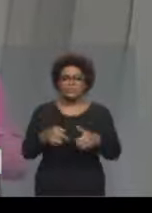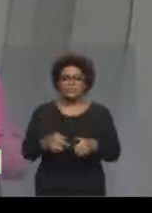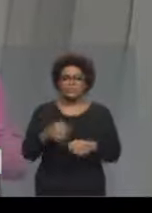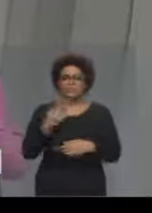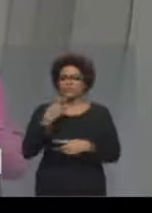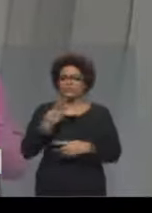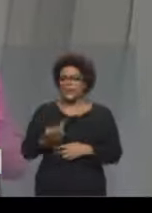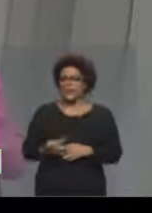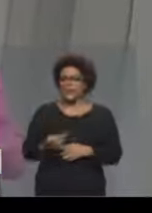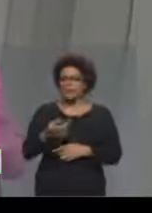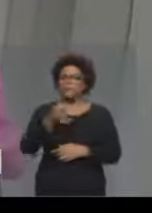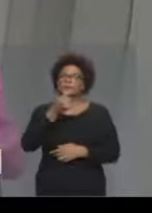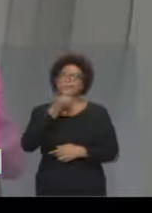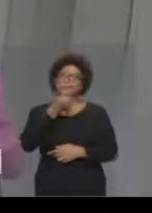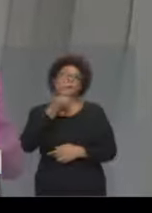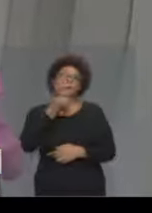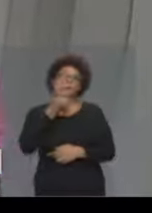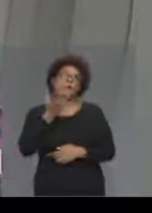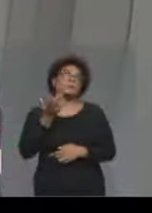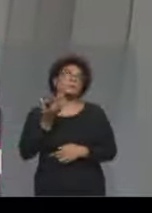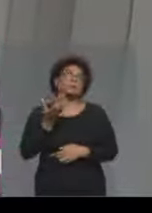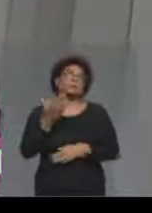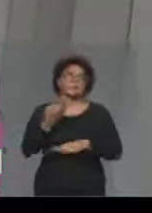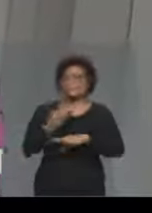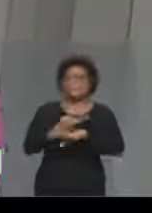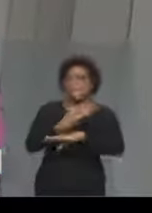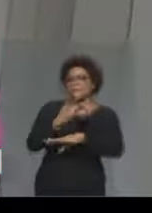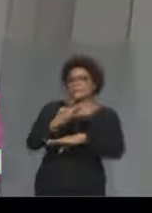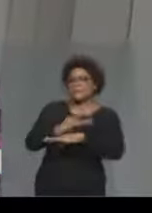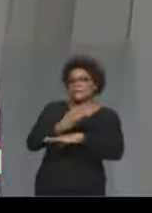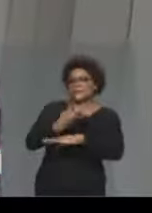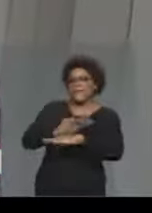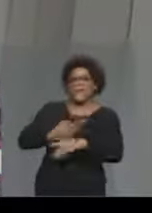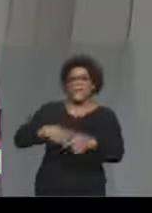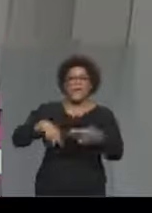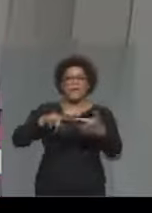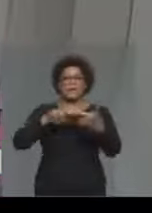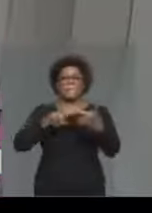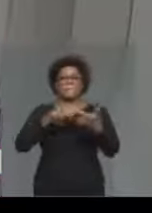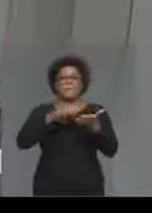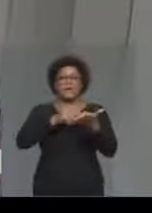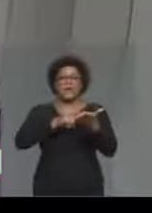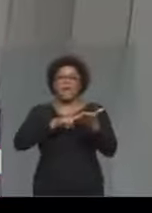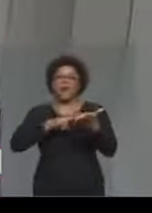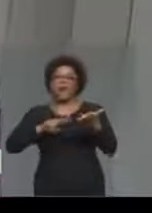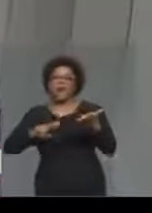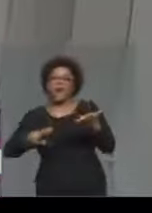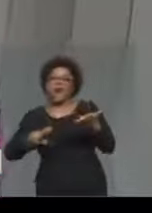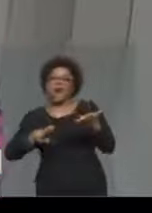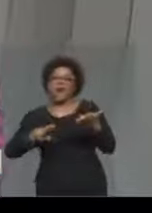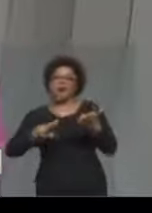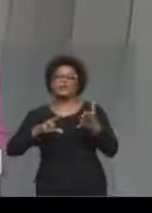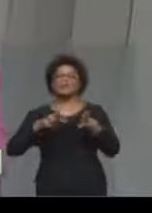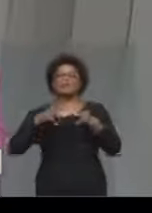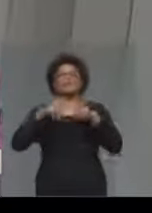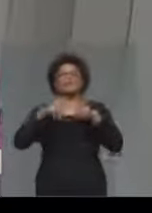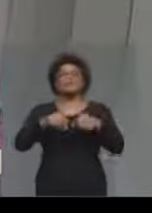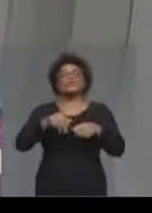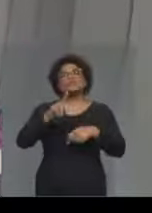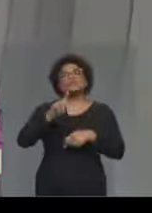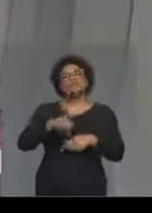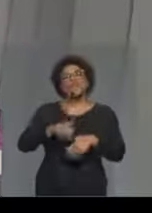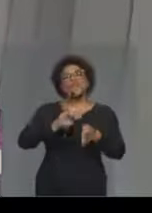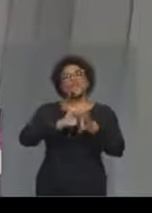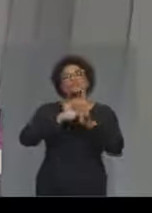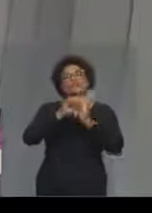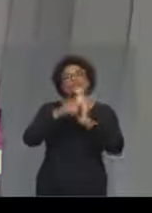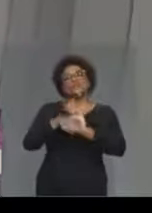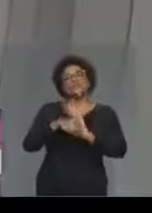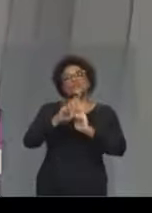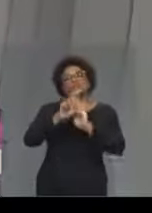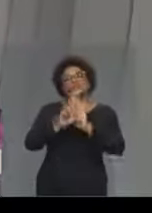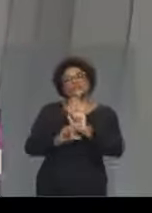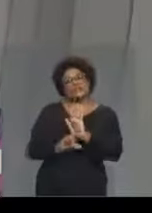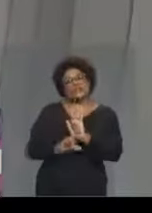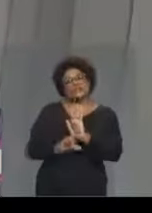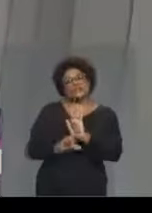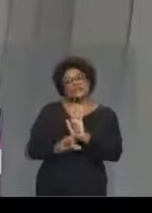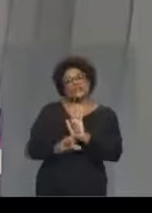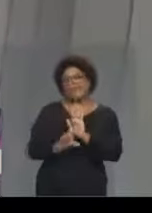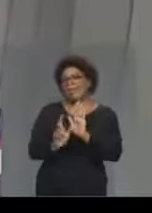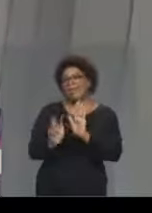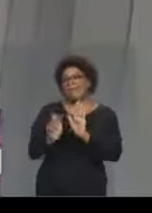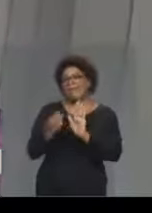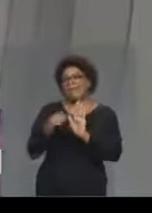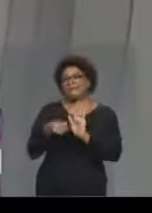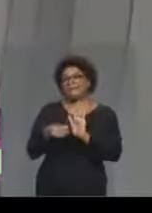do WhatsApp, a carta, então são gêneros textuais. Nós não conseguimos